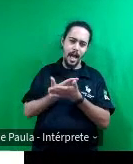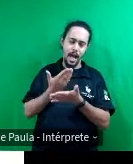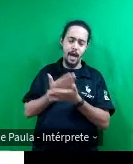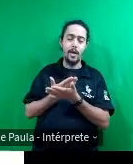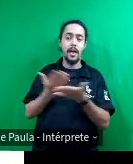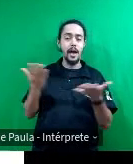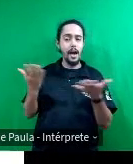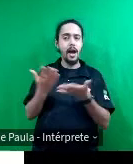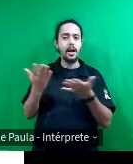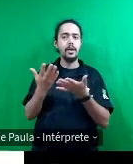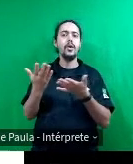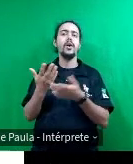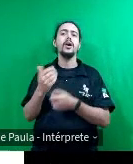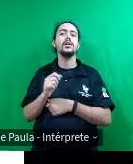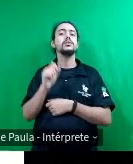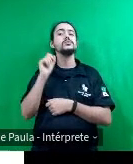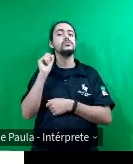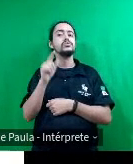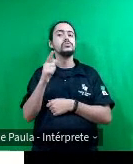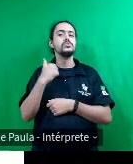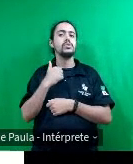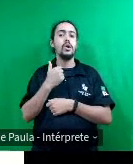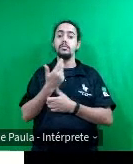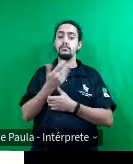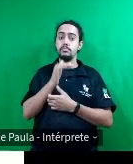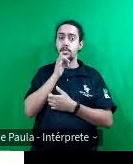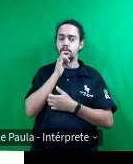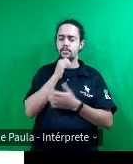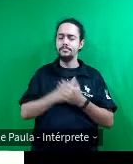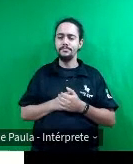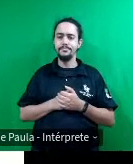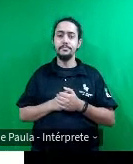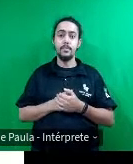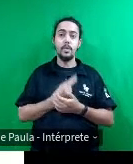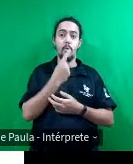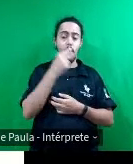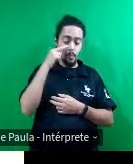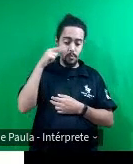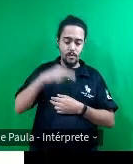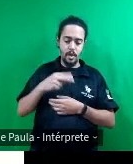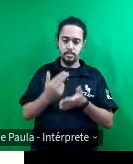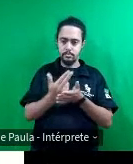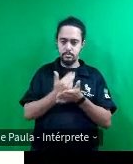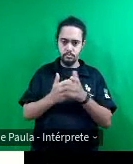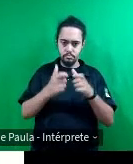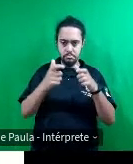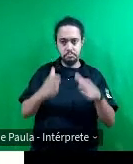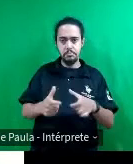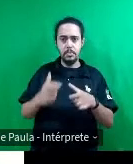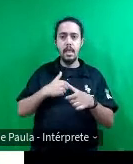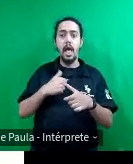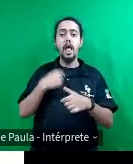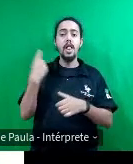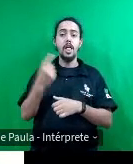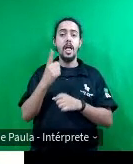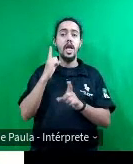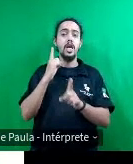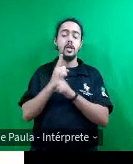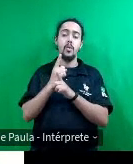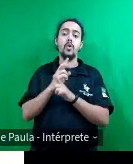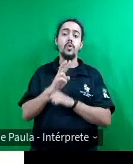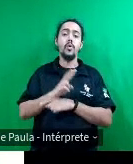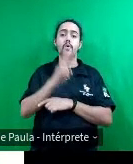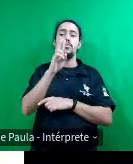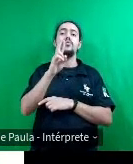divisor de tensão. Bom, exemplo 1, seja o circuito abaixo, encontre os valores de queda de tensão no